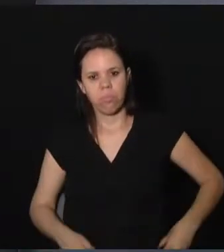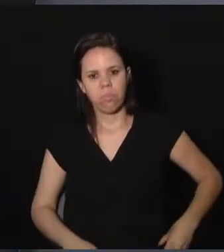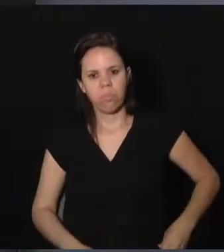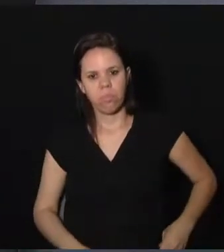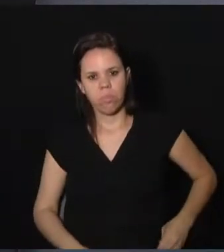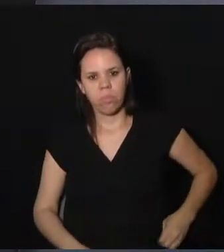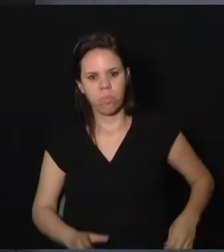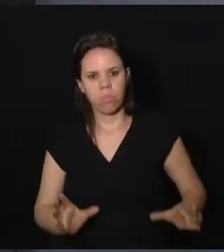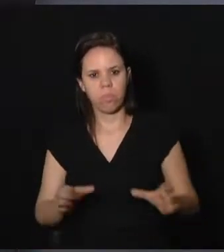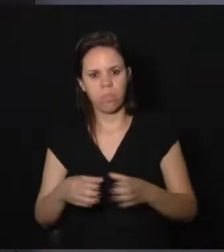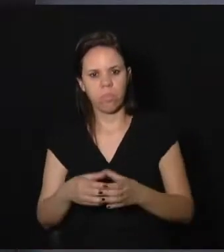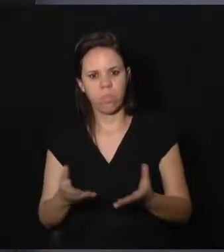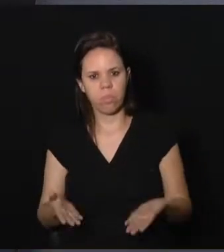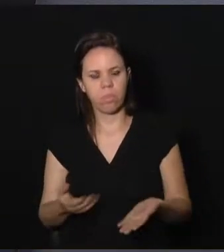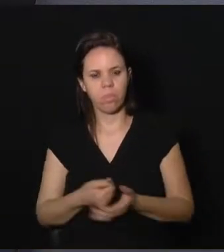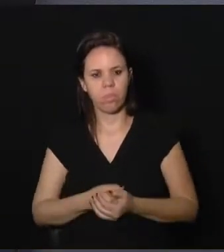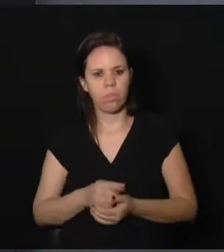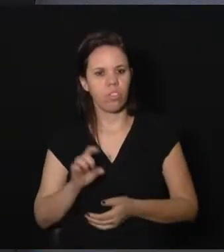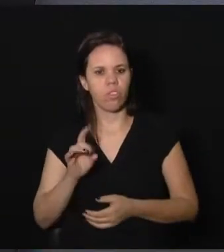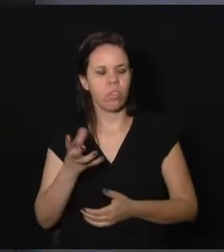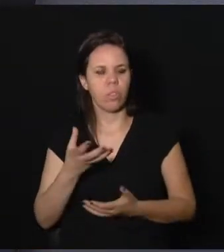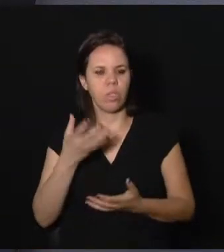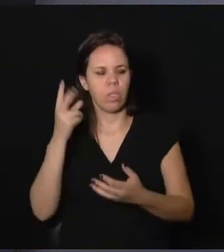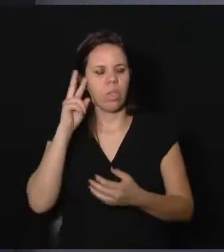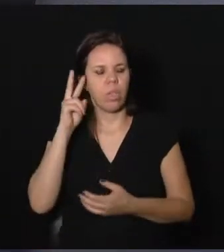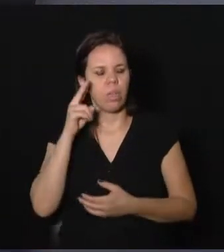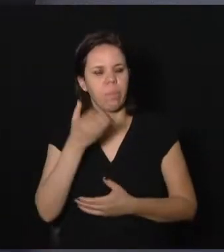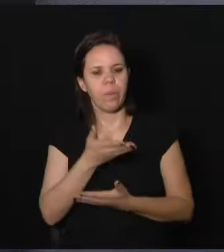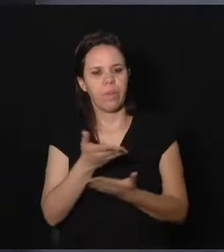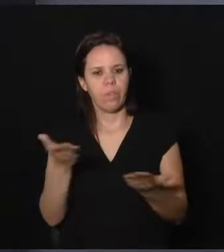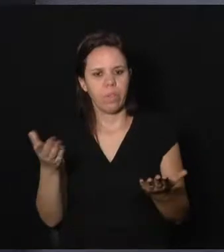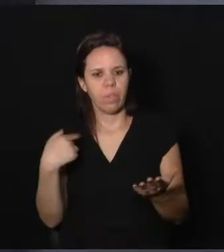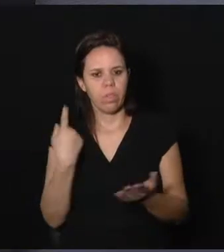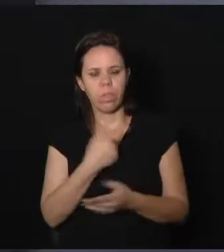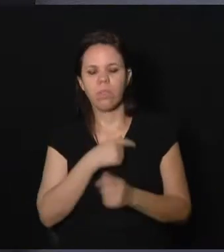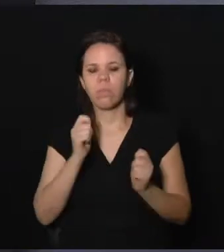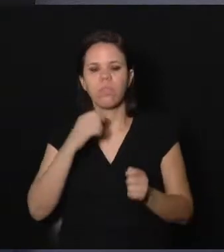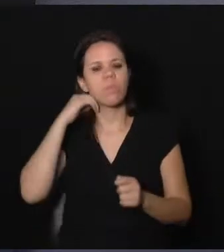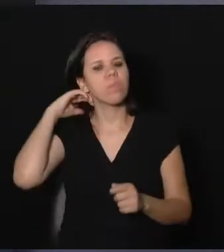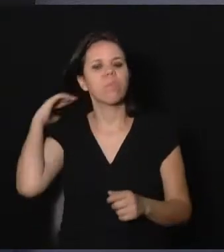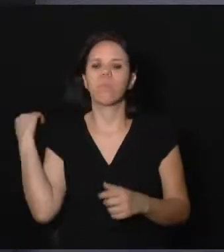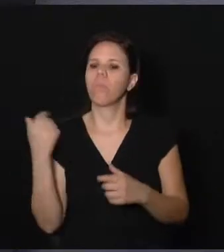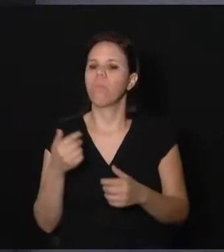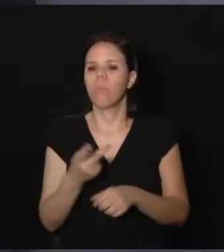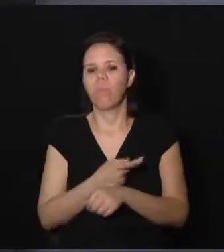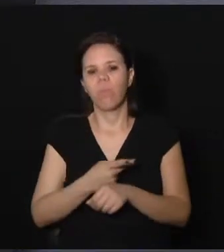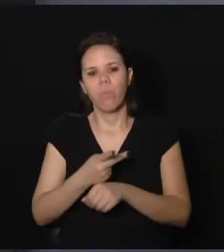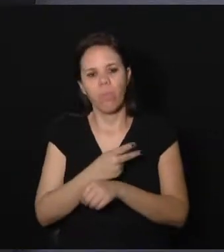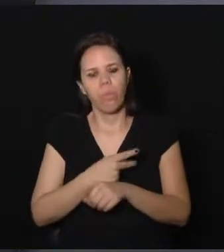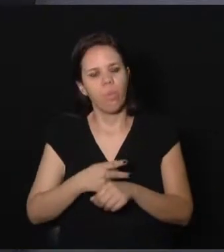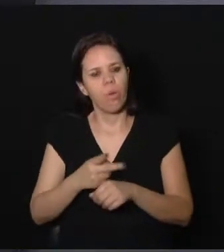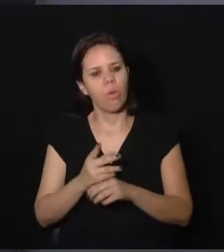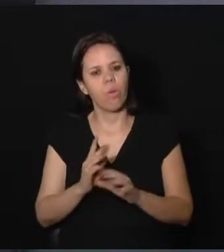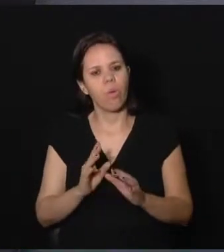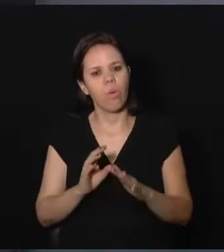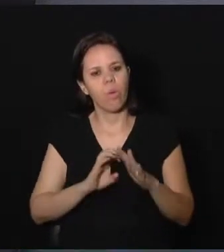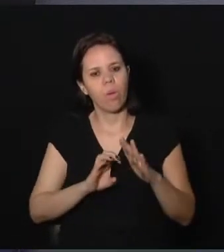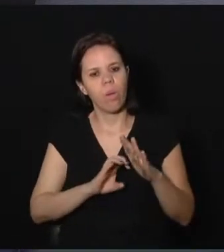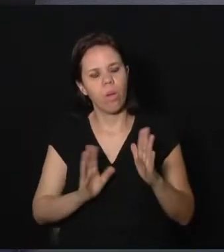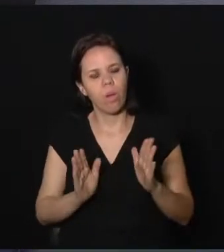da comissão. E só queria também lembrar que poderíamos procurar segmentos que têm grande